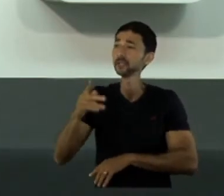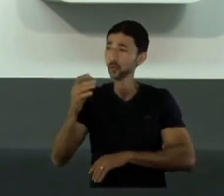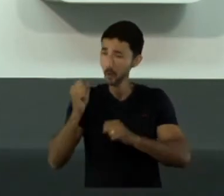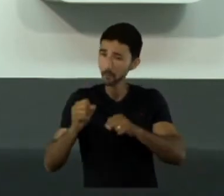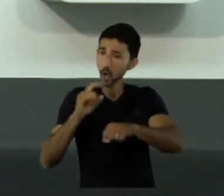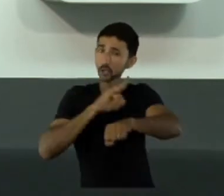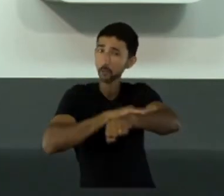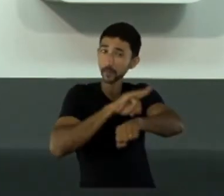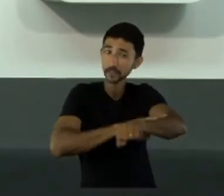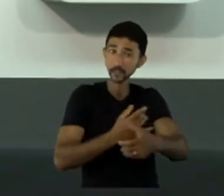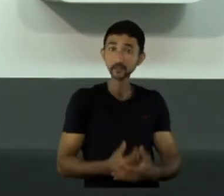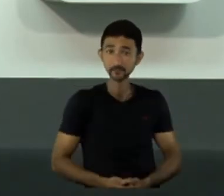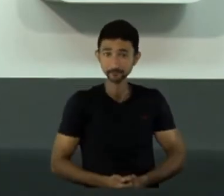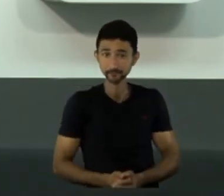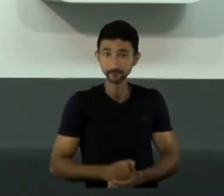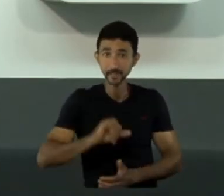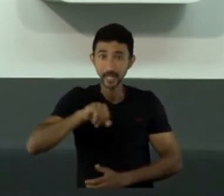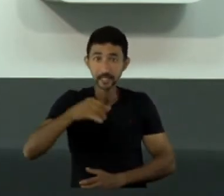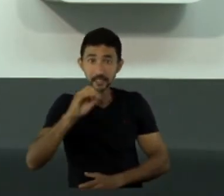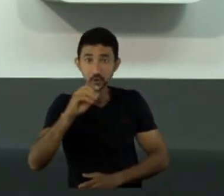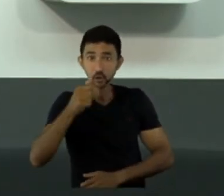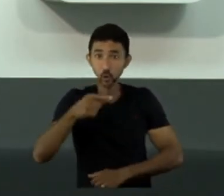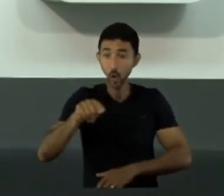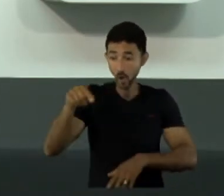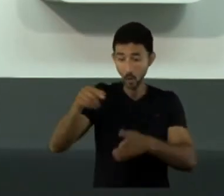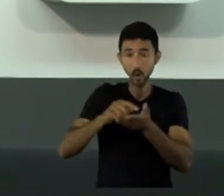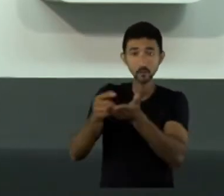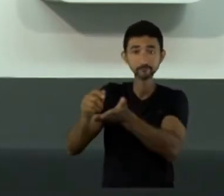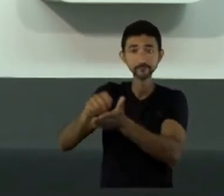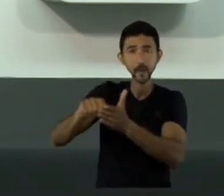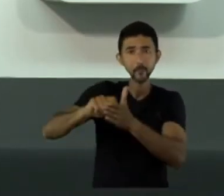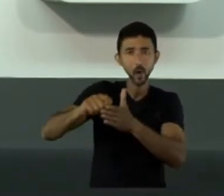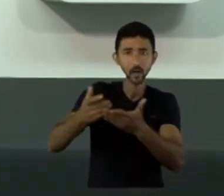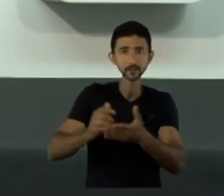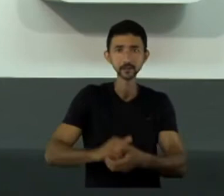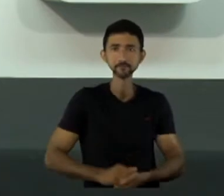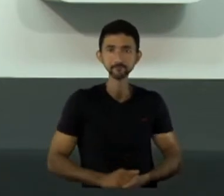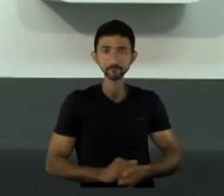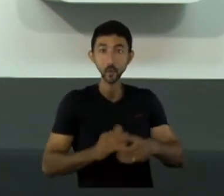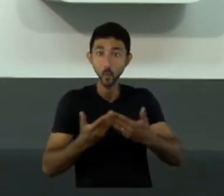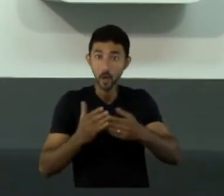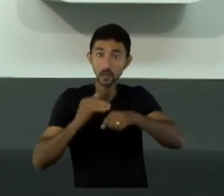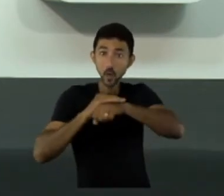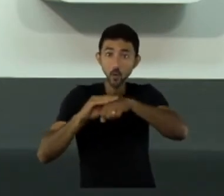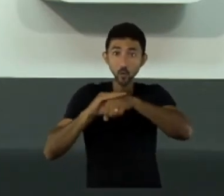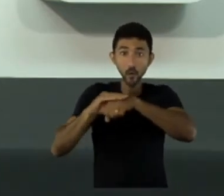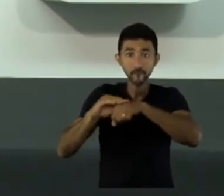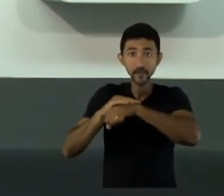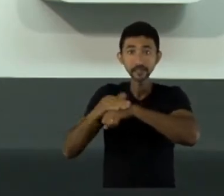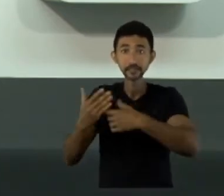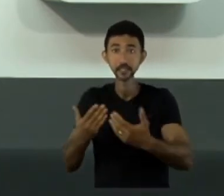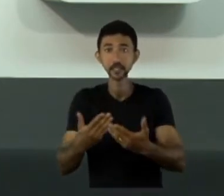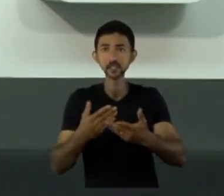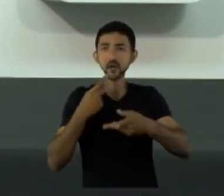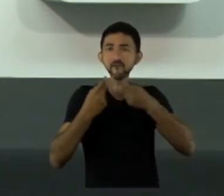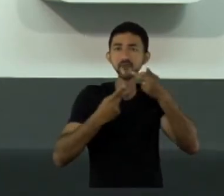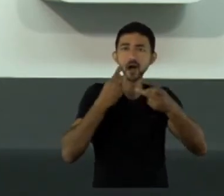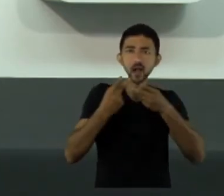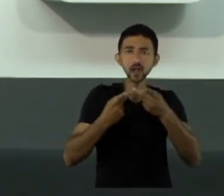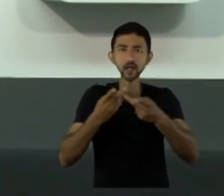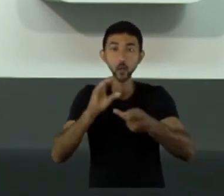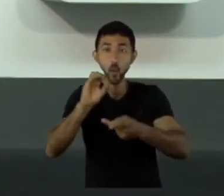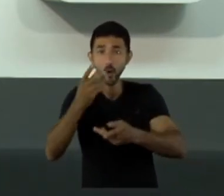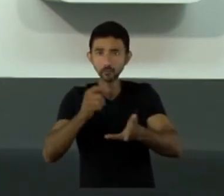banheiro? João, tá aqui sua borracha." Então, quando você está conversando, ou na oralidade, ou até mesmo